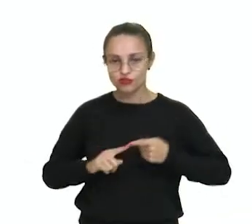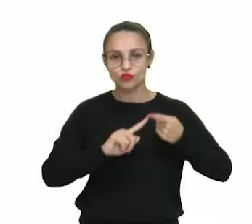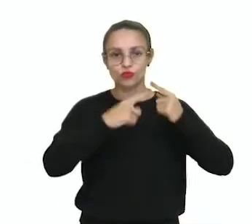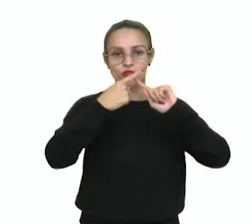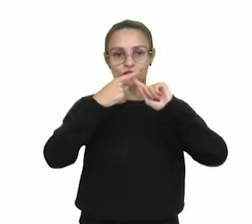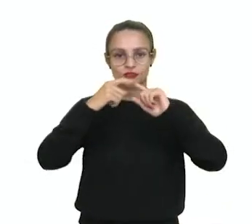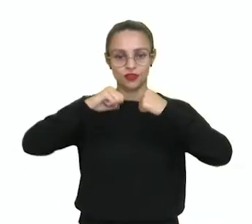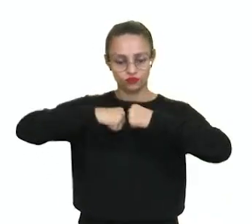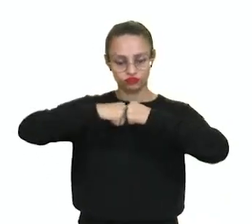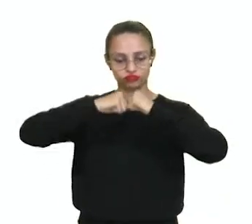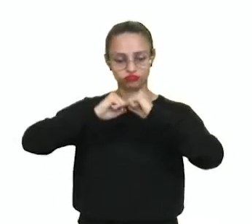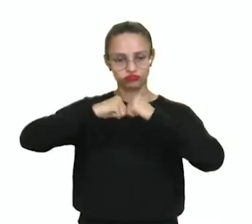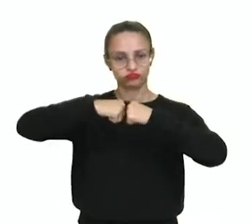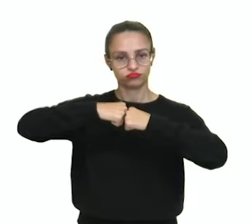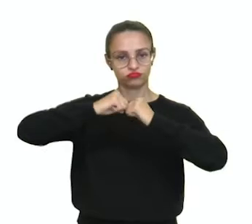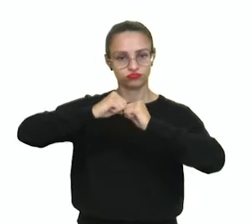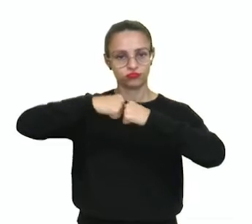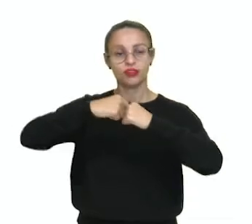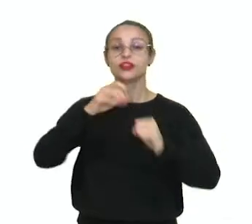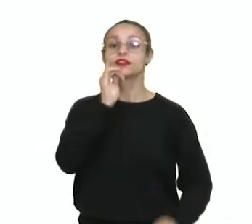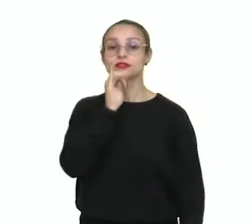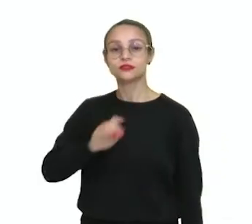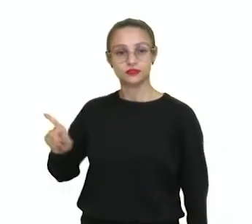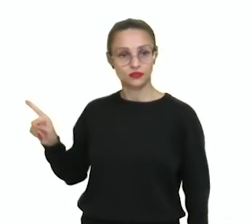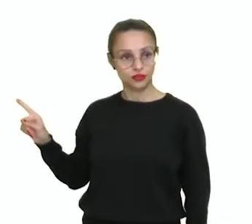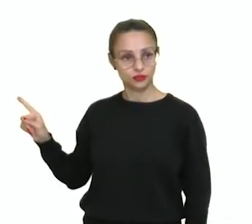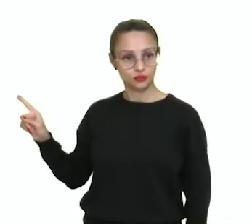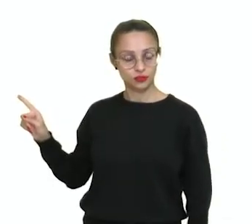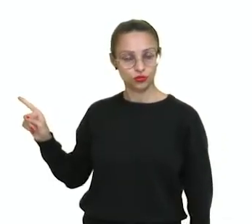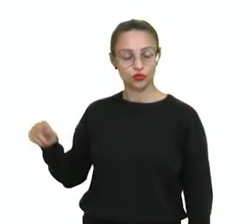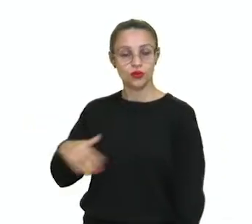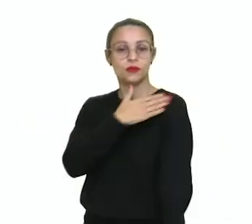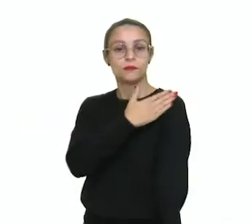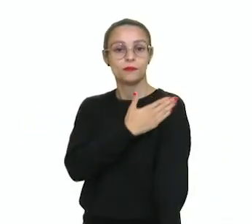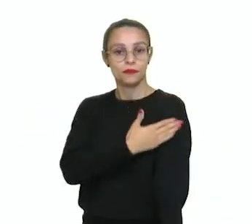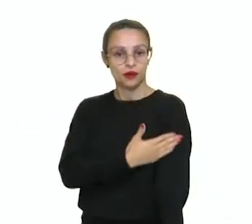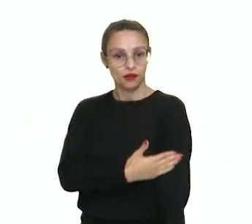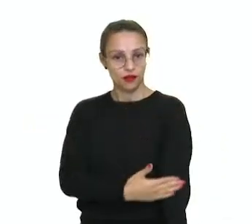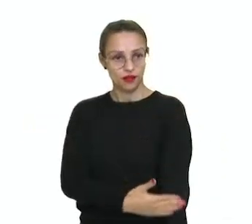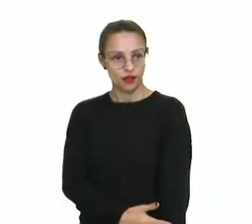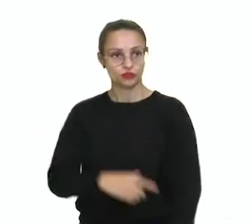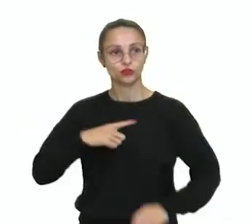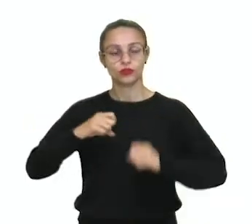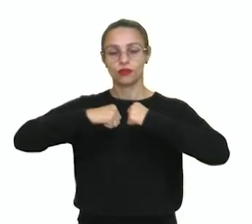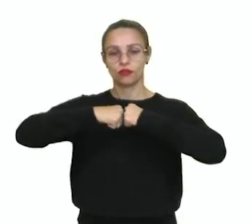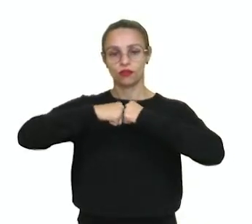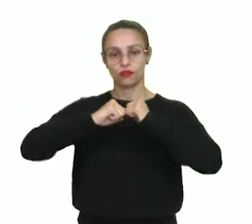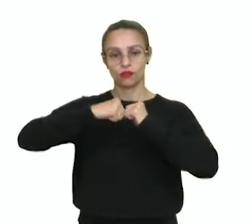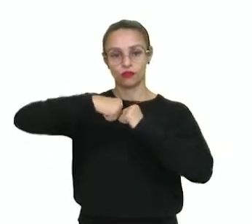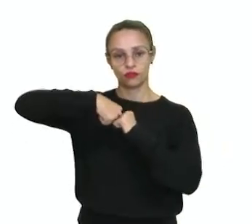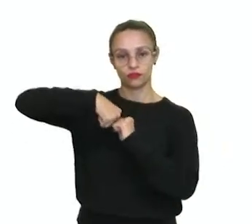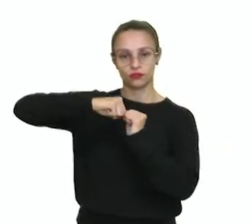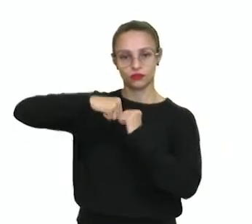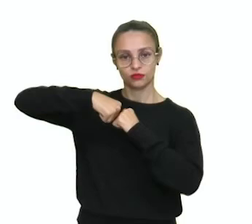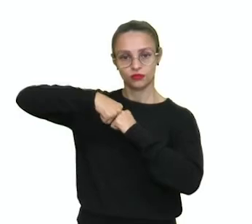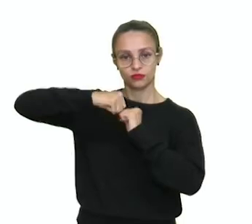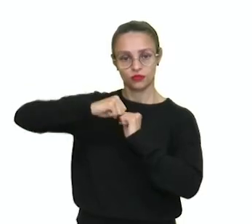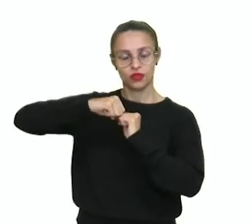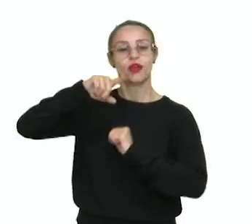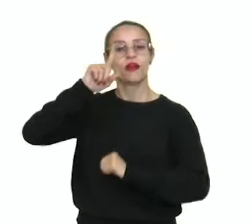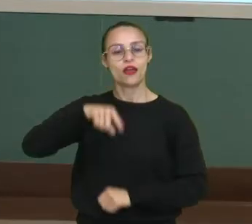aqui, um exemplo que eu dou para vocês do braço, nós temos essa região aqui, que a gente